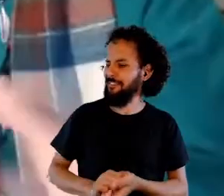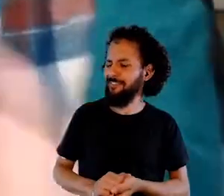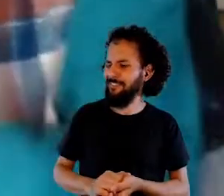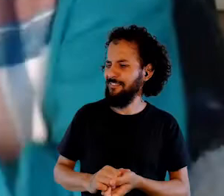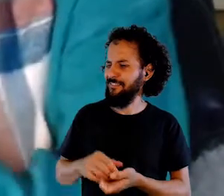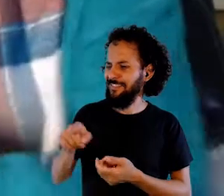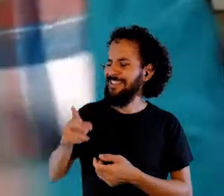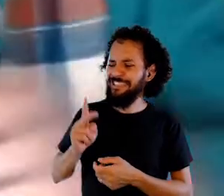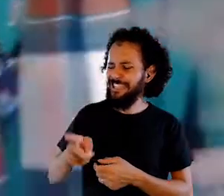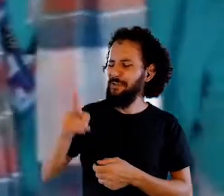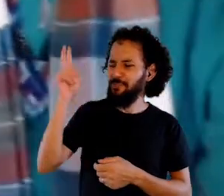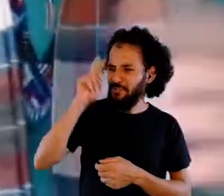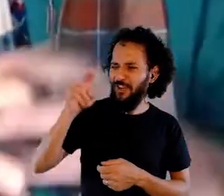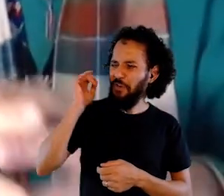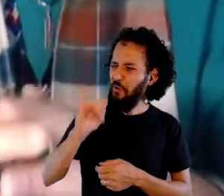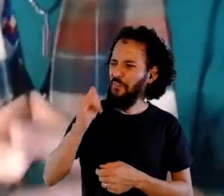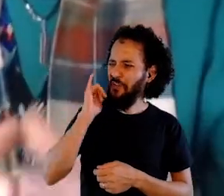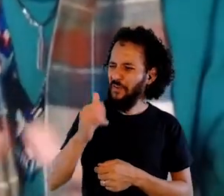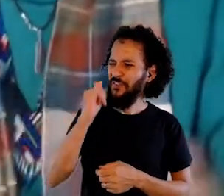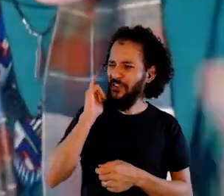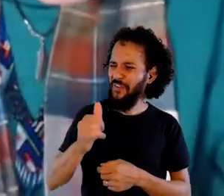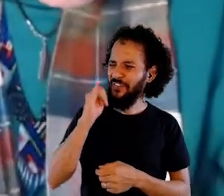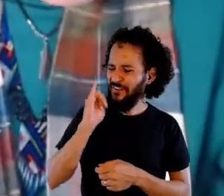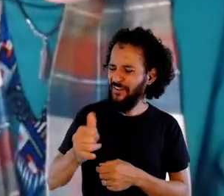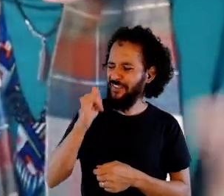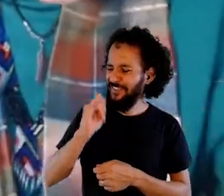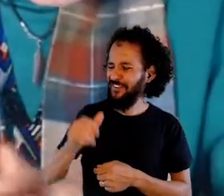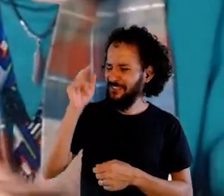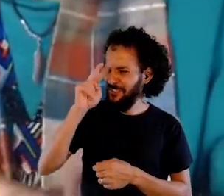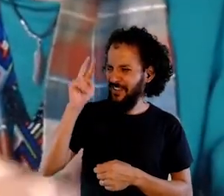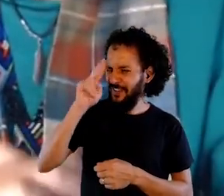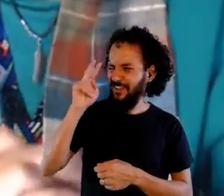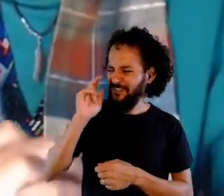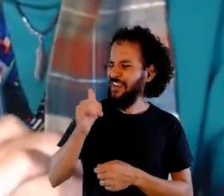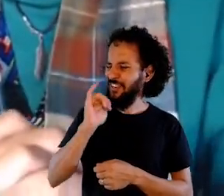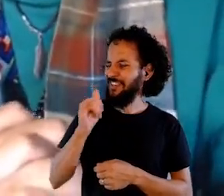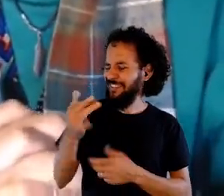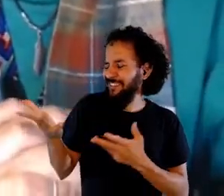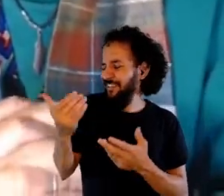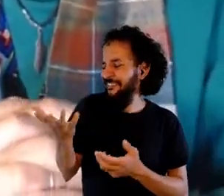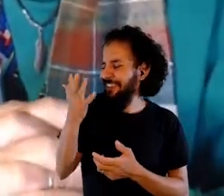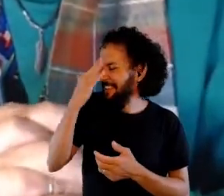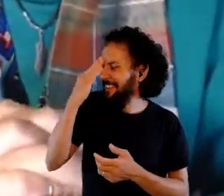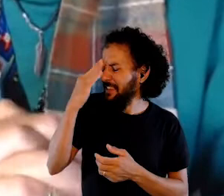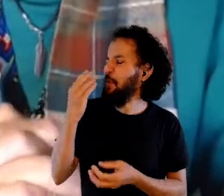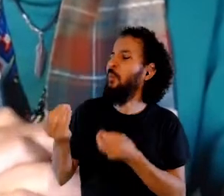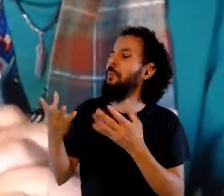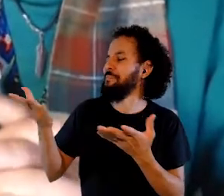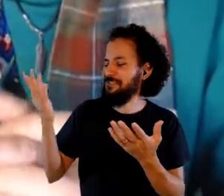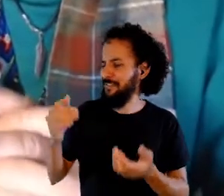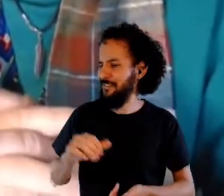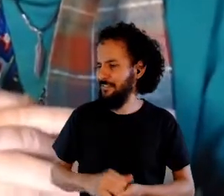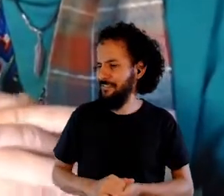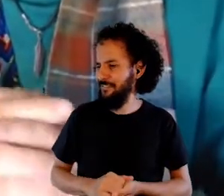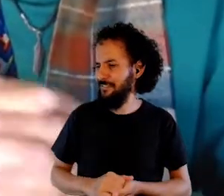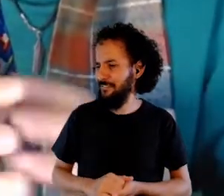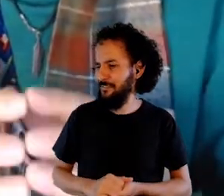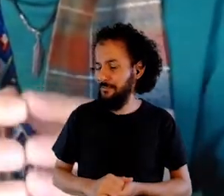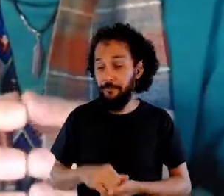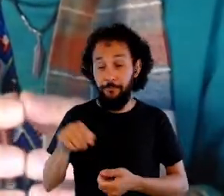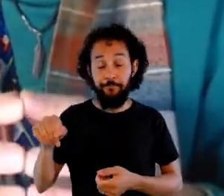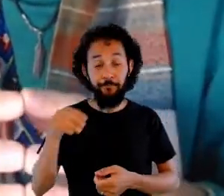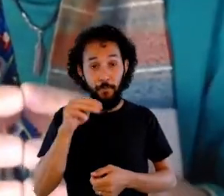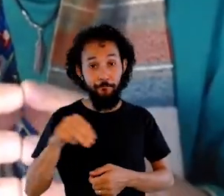está falando de uma coisa, depois põe outra história. Eu queria entender isso daí. Como é que isso aí funciona? Aí o mestre virou para o discípulo e falou assim: meu